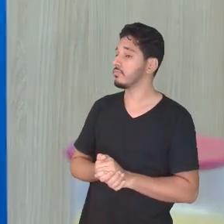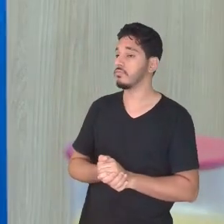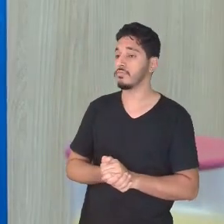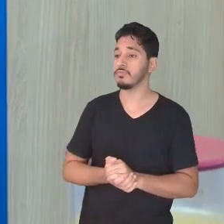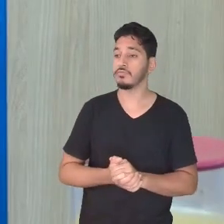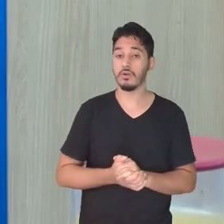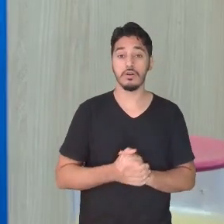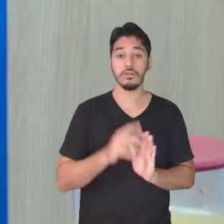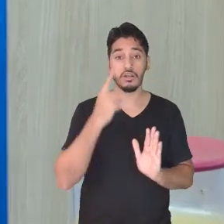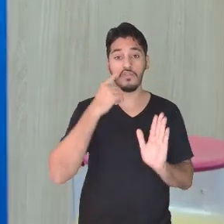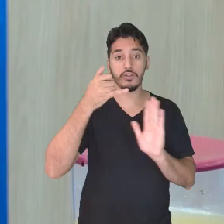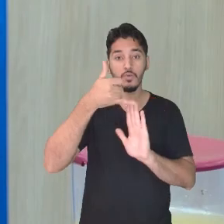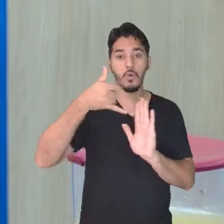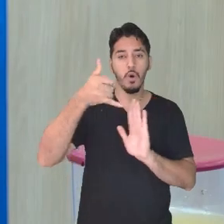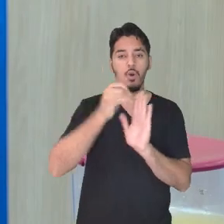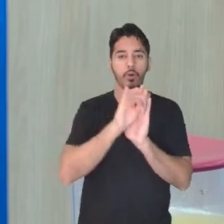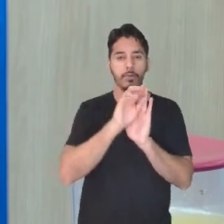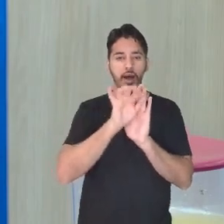está aí brilhante.